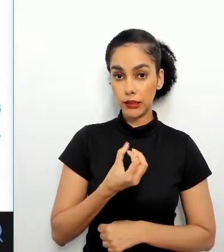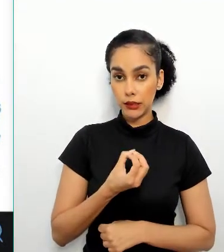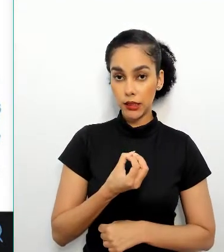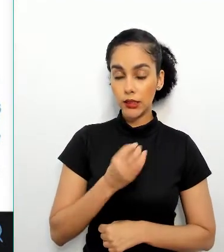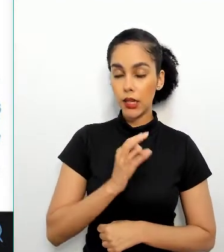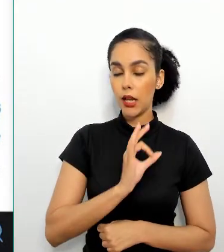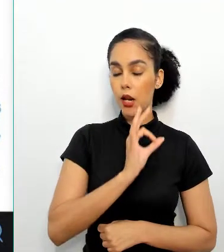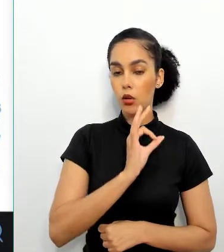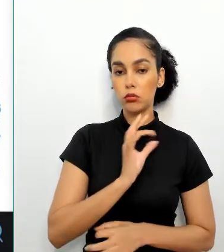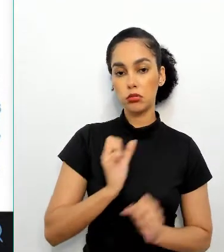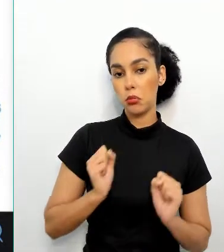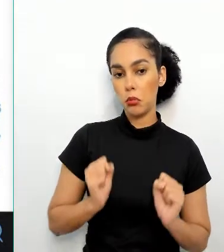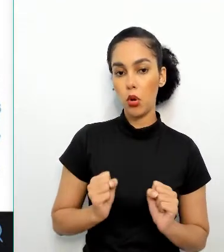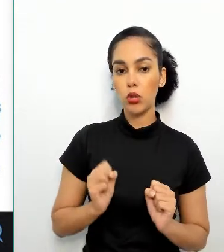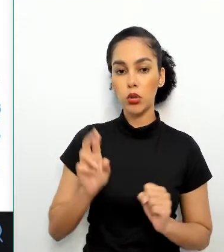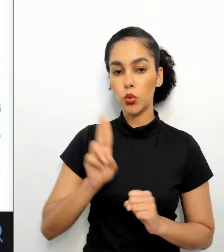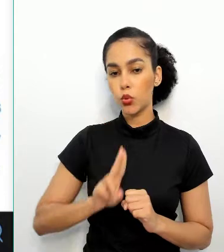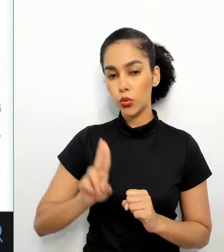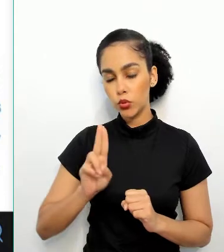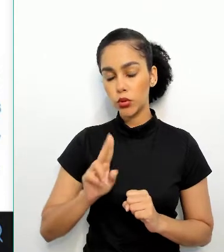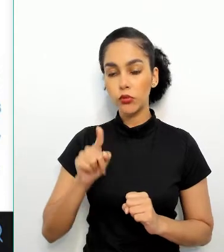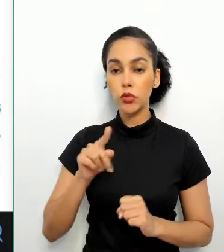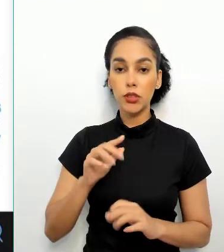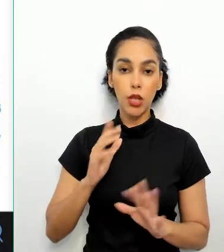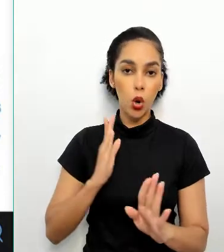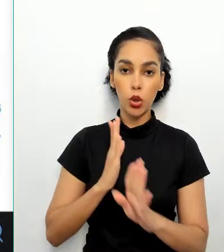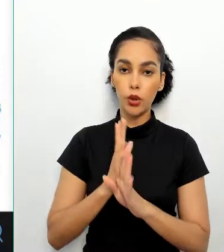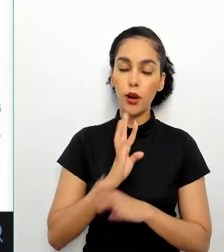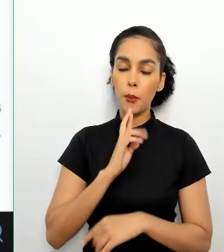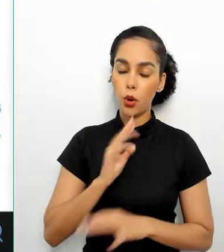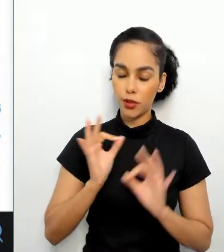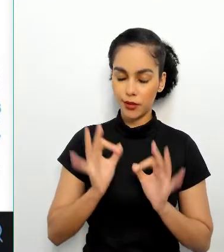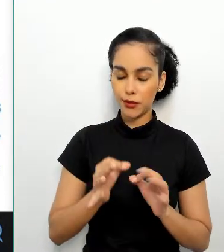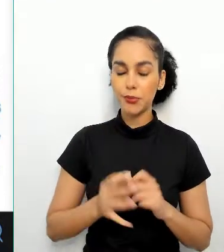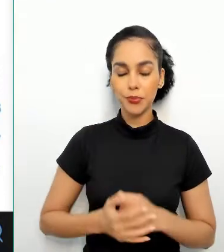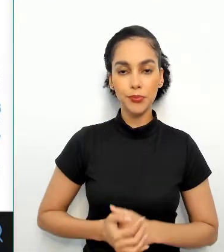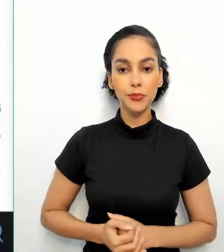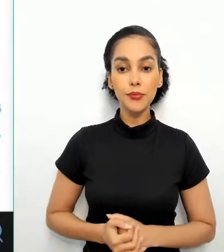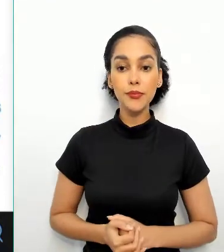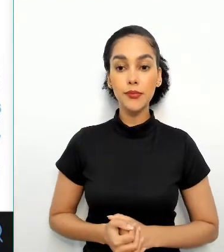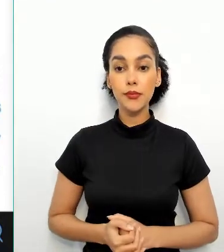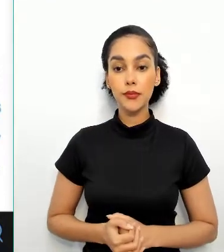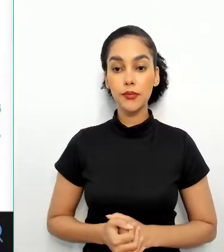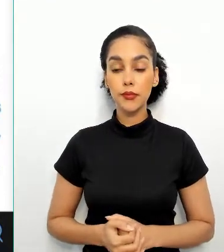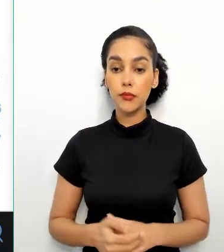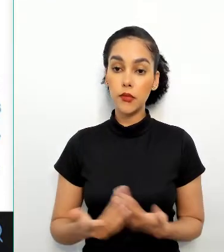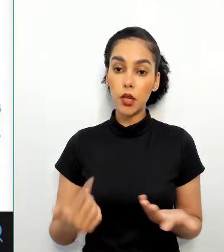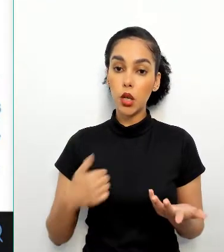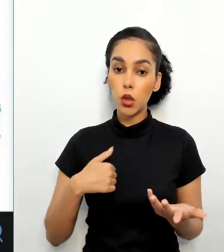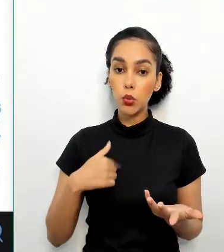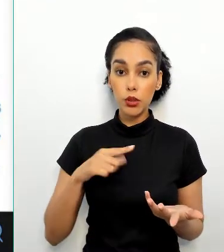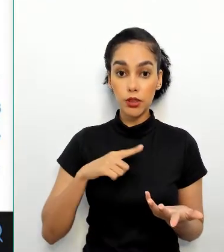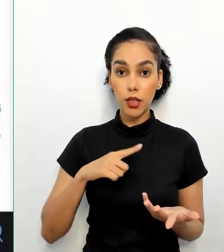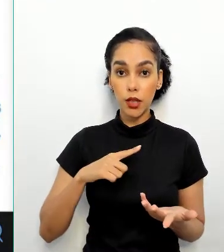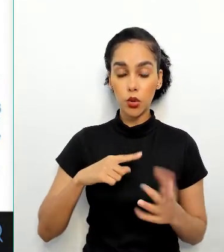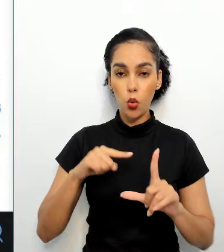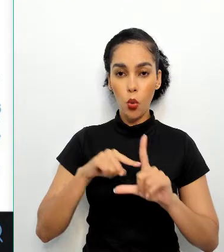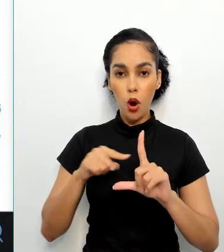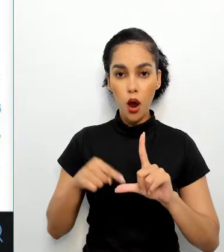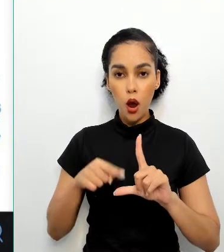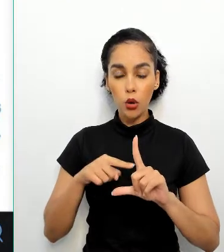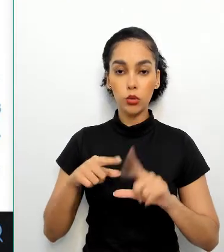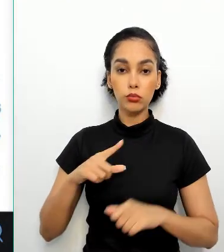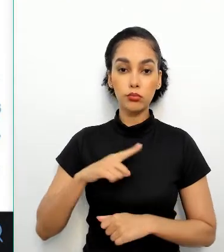pegar esses 60 graus. Tanto faz o que você utilize, você vai encontrar a resposta correta, tá? Então, eu vou pegar aqui esses 60 graus. Eu tenho